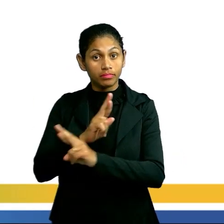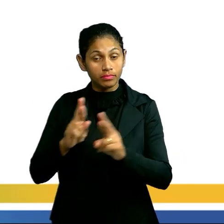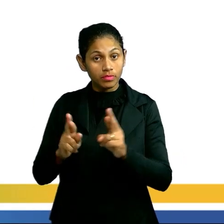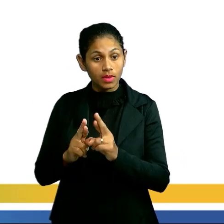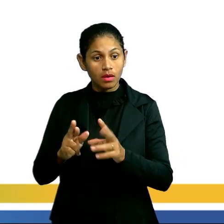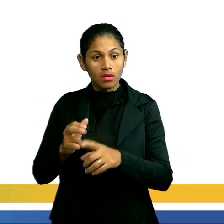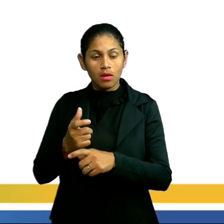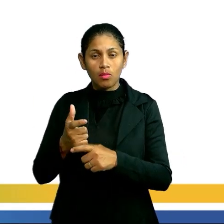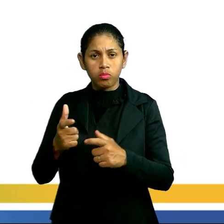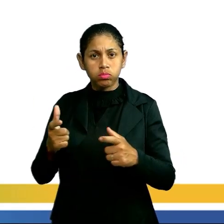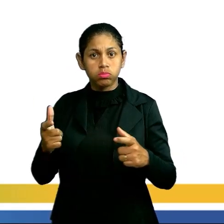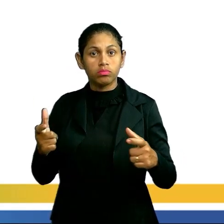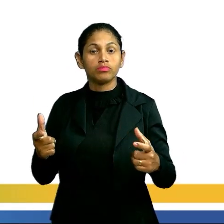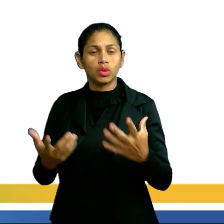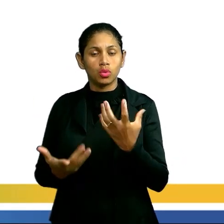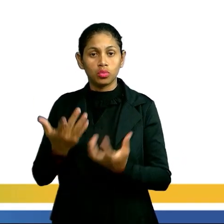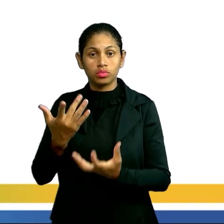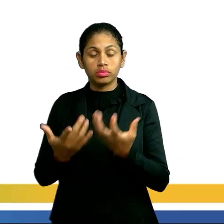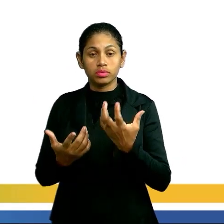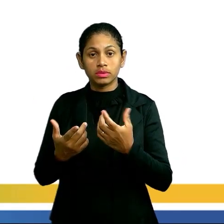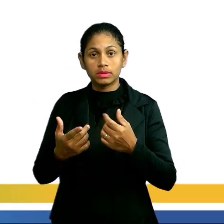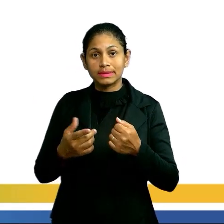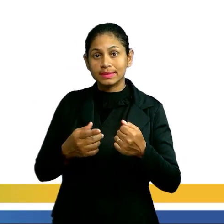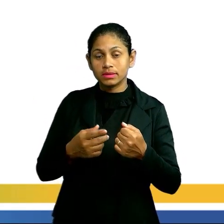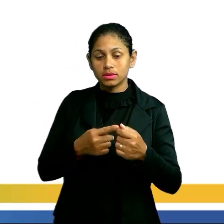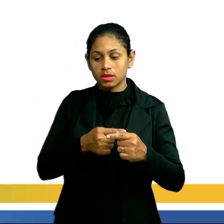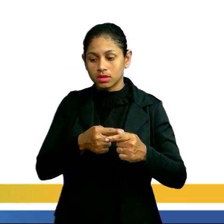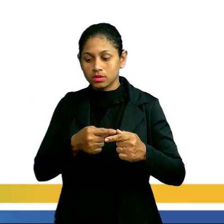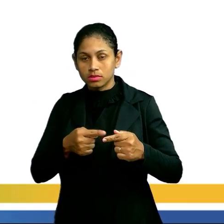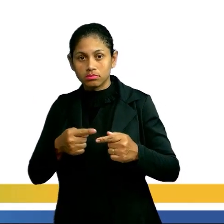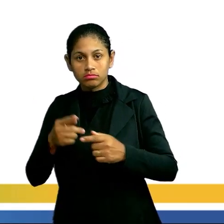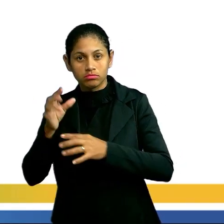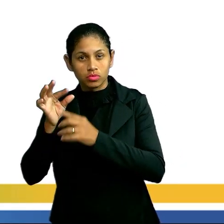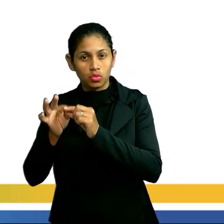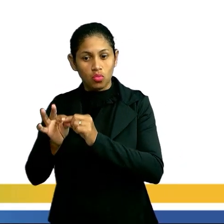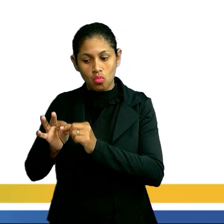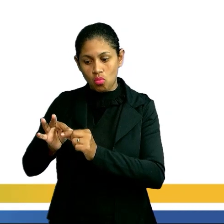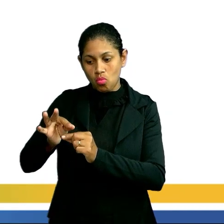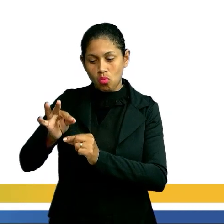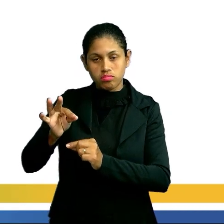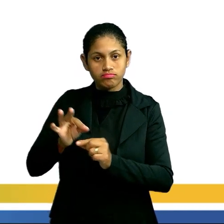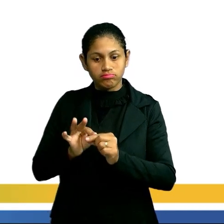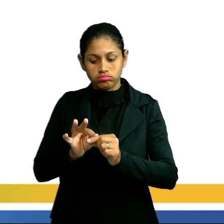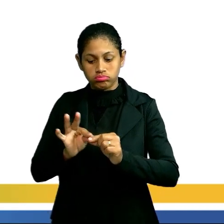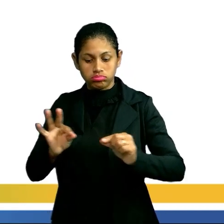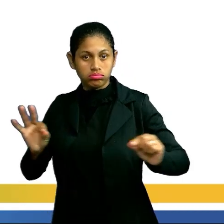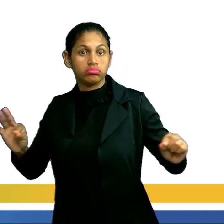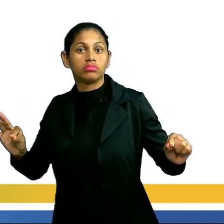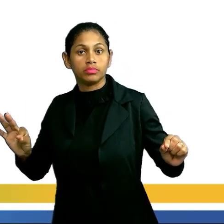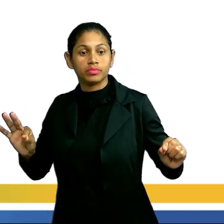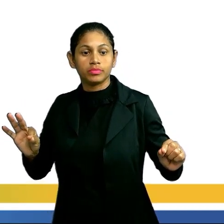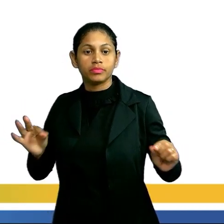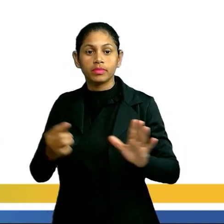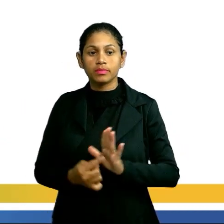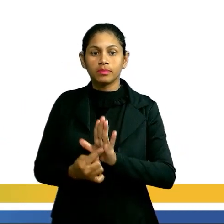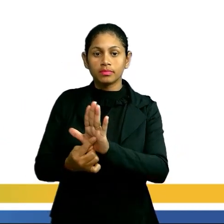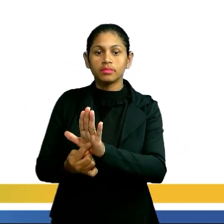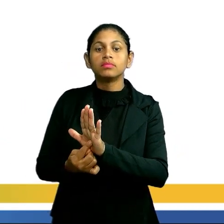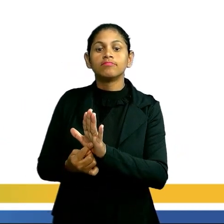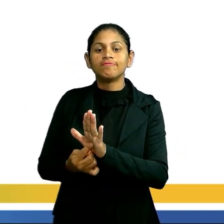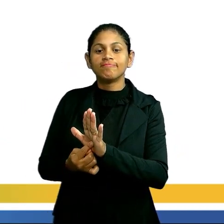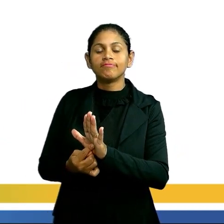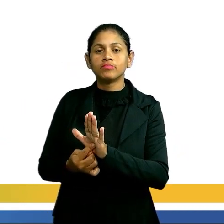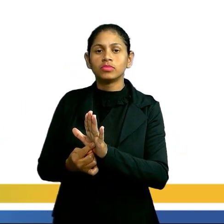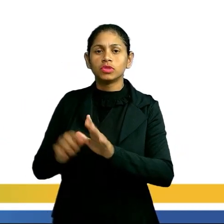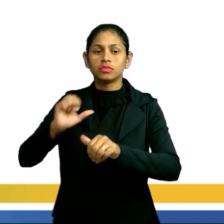que na dilatação linear, apenas uma das dimensões, que é o comprimento, vai apresentar uma alteração considerável quando o corpo é submetido a